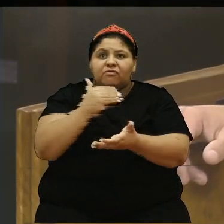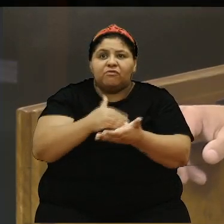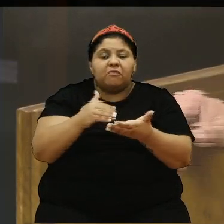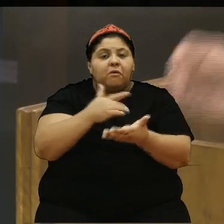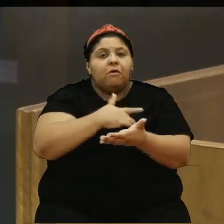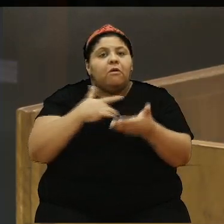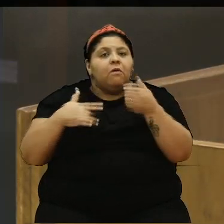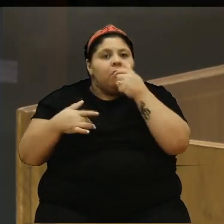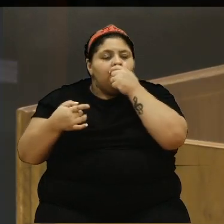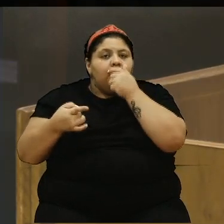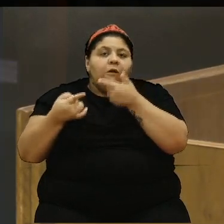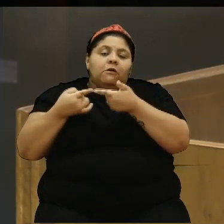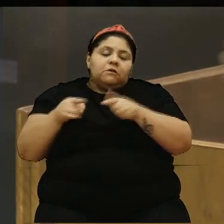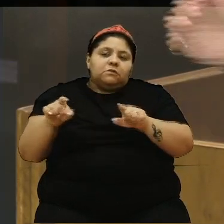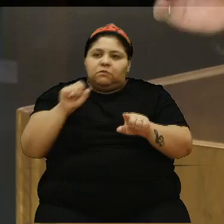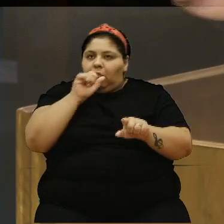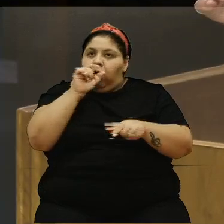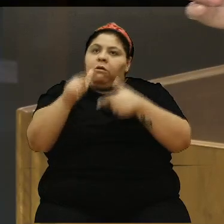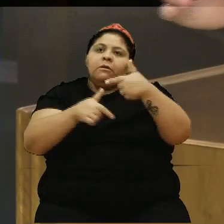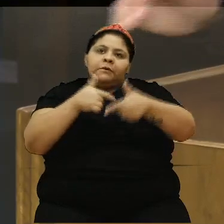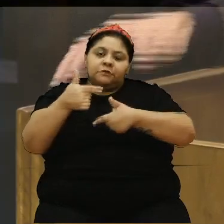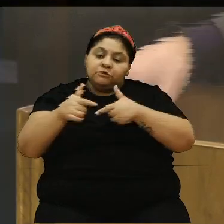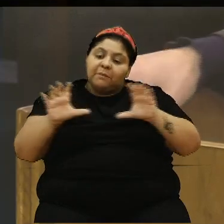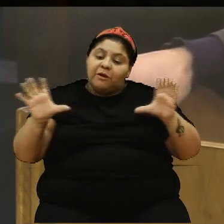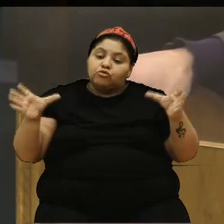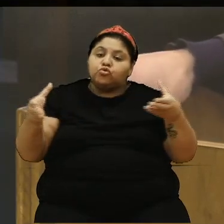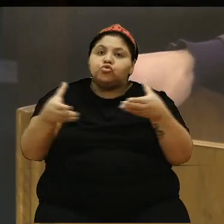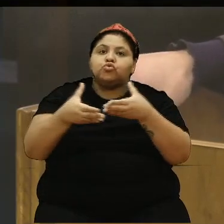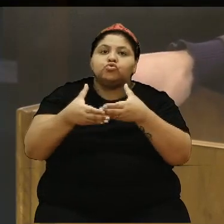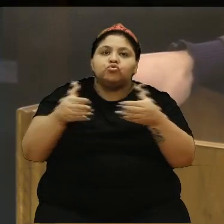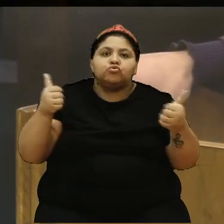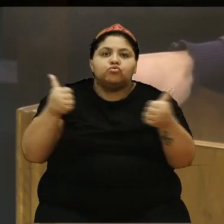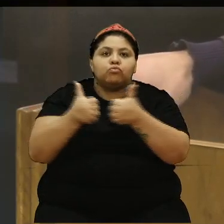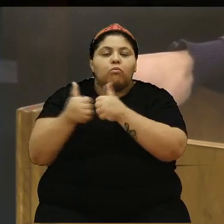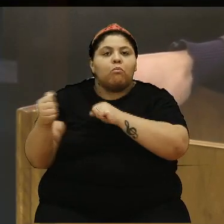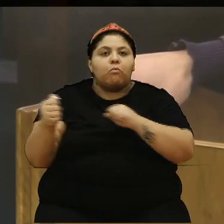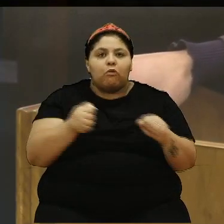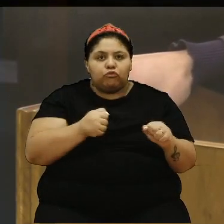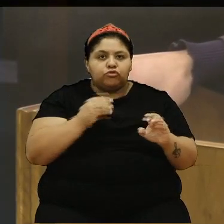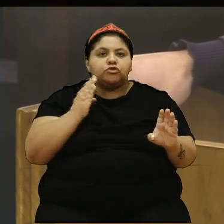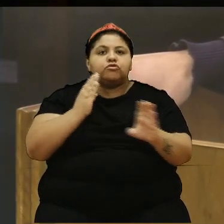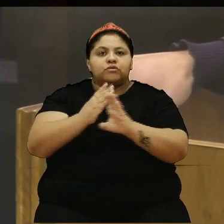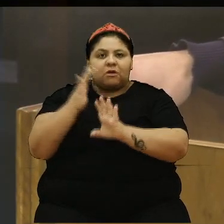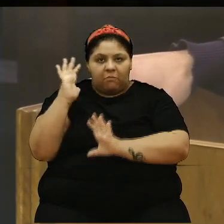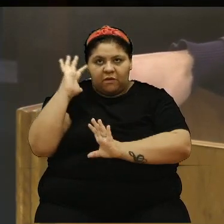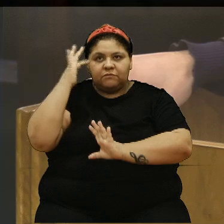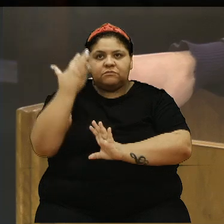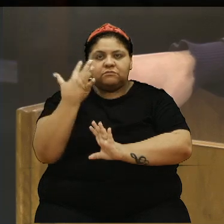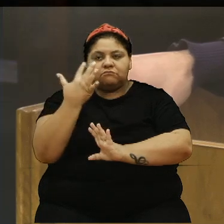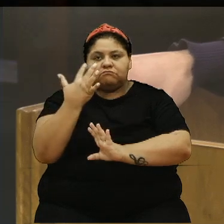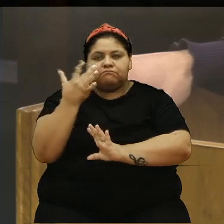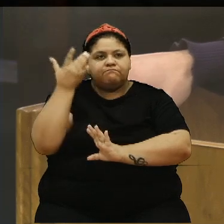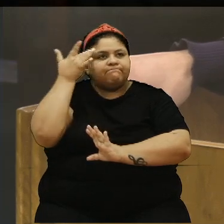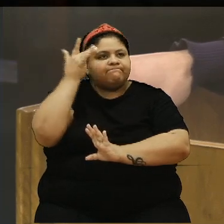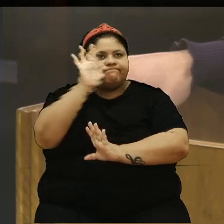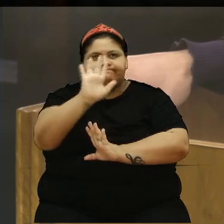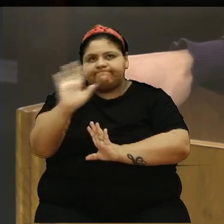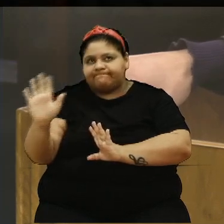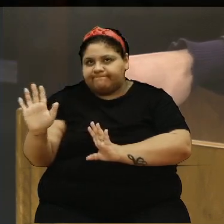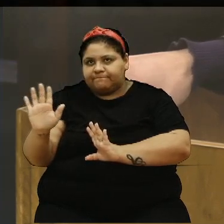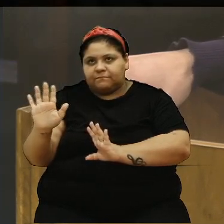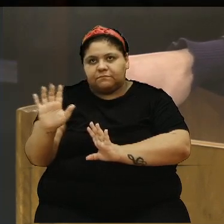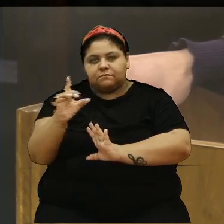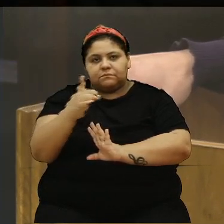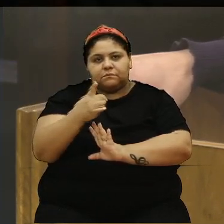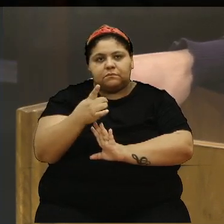Saúde, mas, de repente, um trabalho em equipe, a gente possa achar, assim, uma solução. Não será para daqui